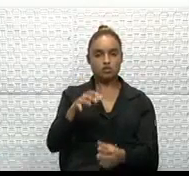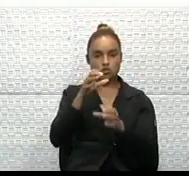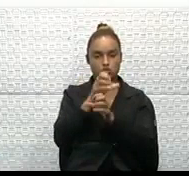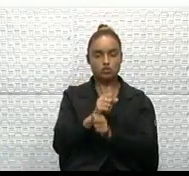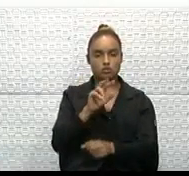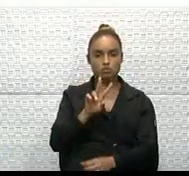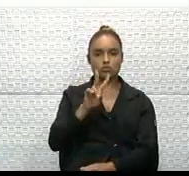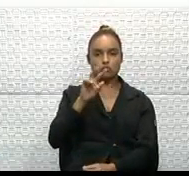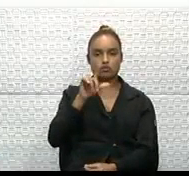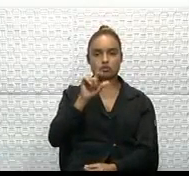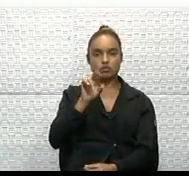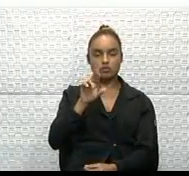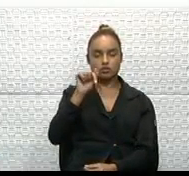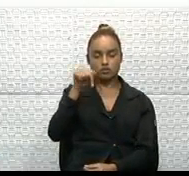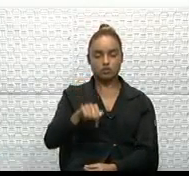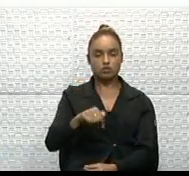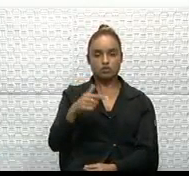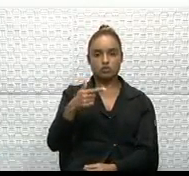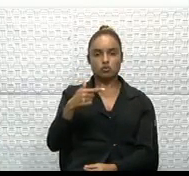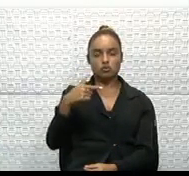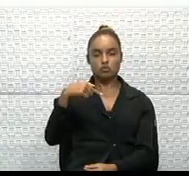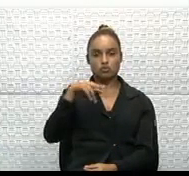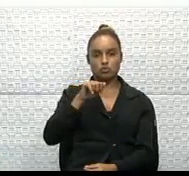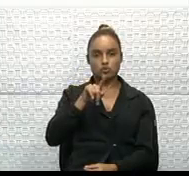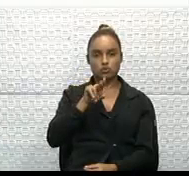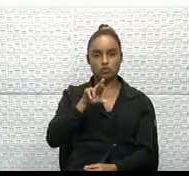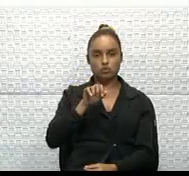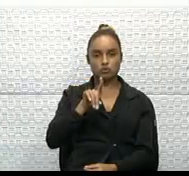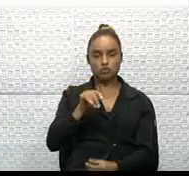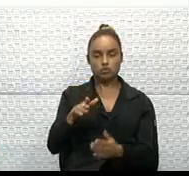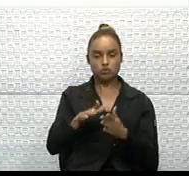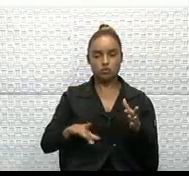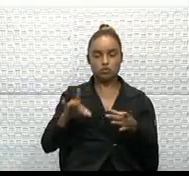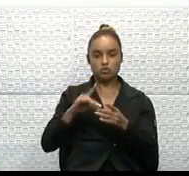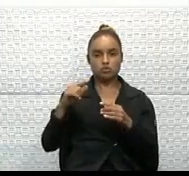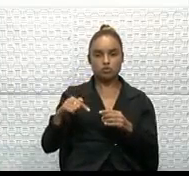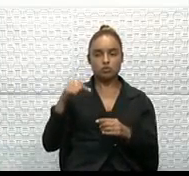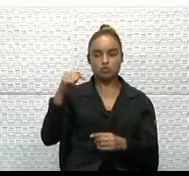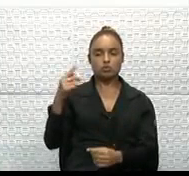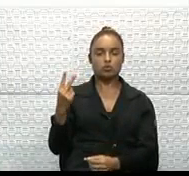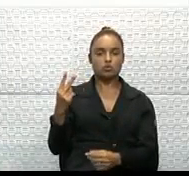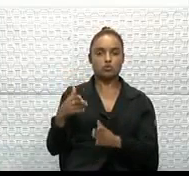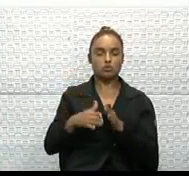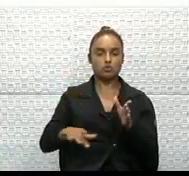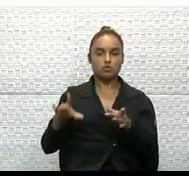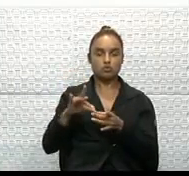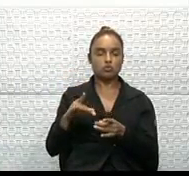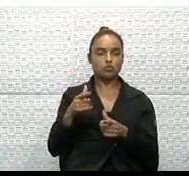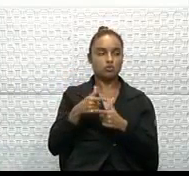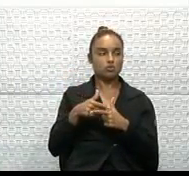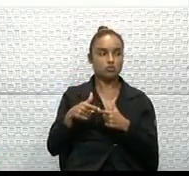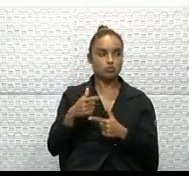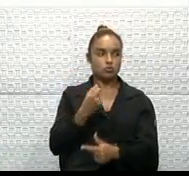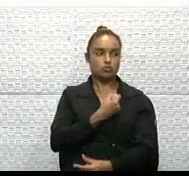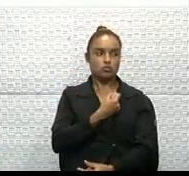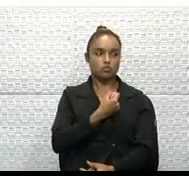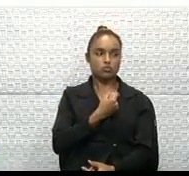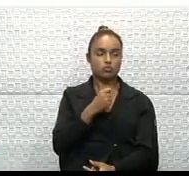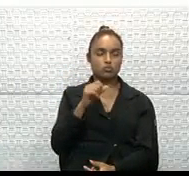valores ao quadrado, ou seja, elevado a 2, dividido pelo número de dados,